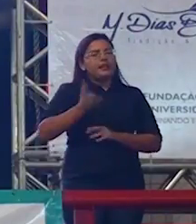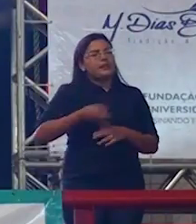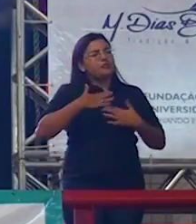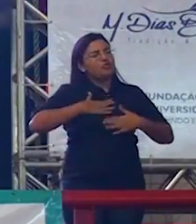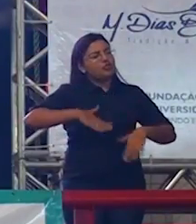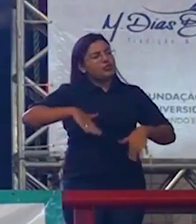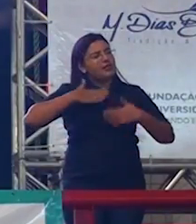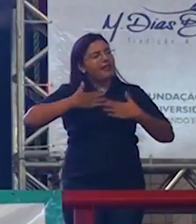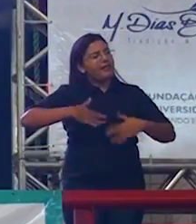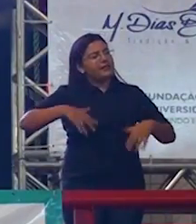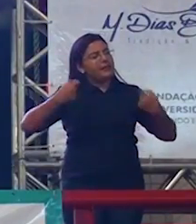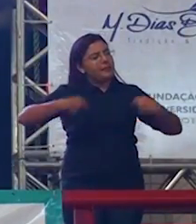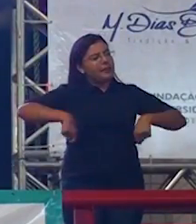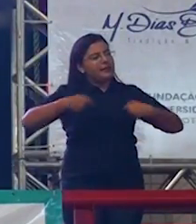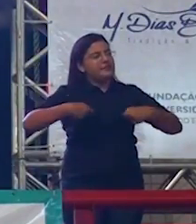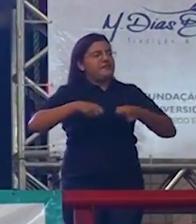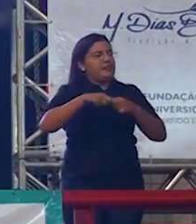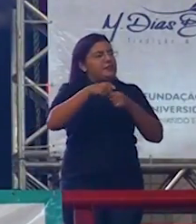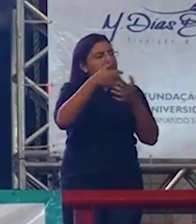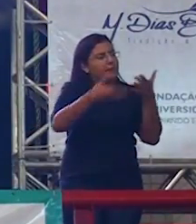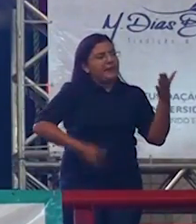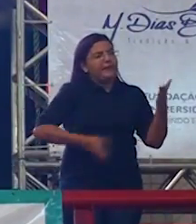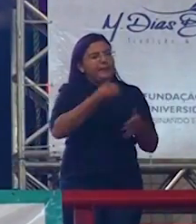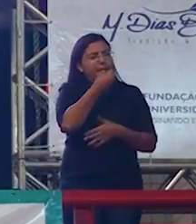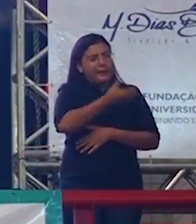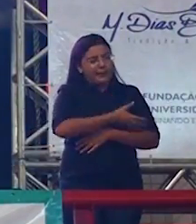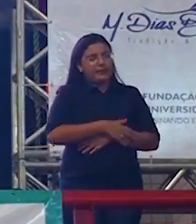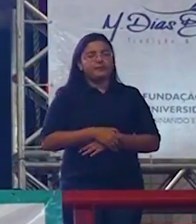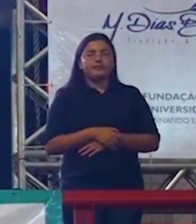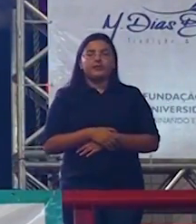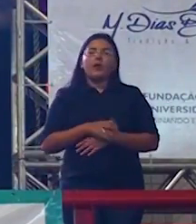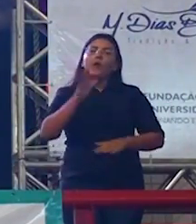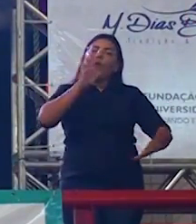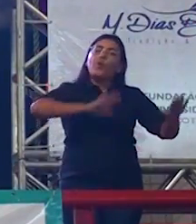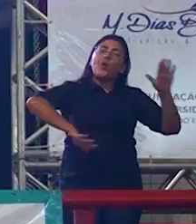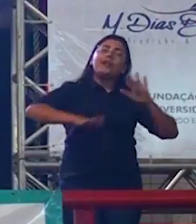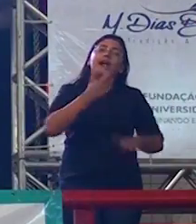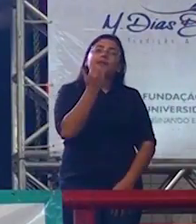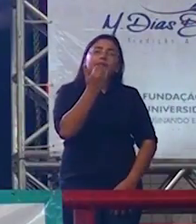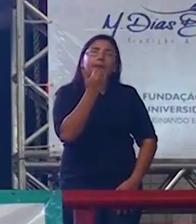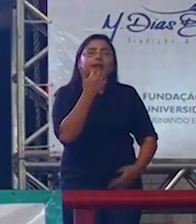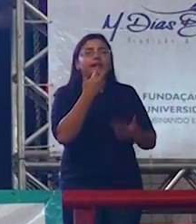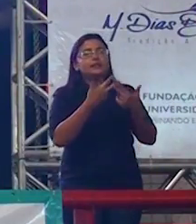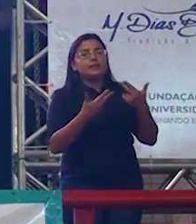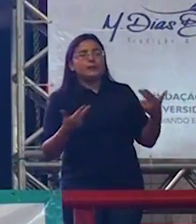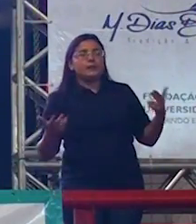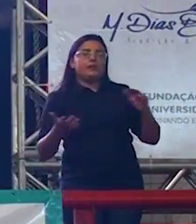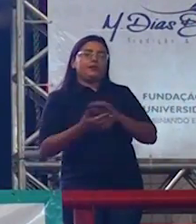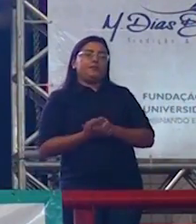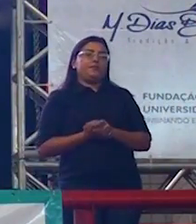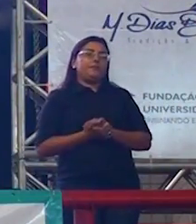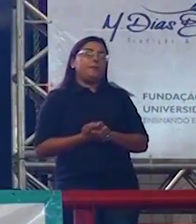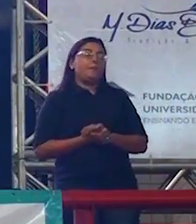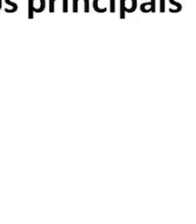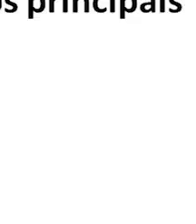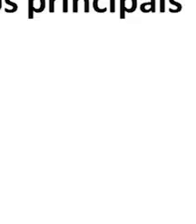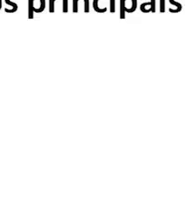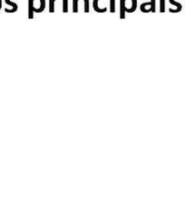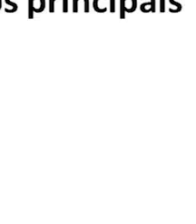descansado para fazer a prova bem no outro dia. Tenha cuidado com a alimentação, etc. Revisão do